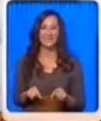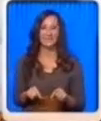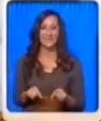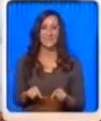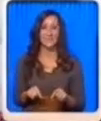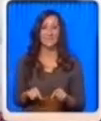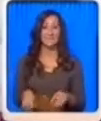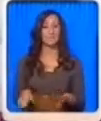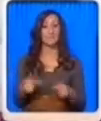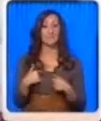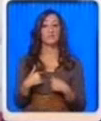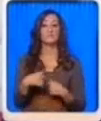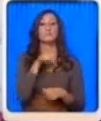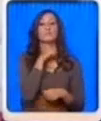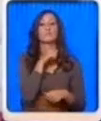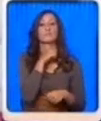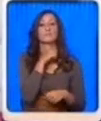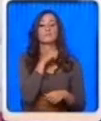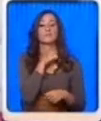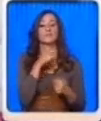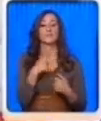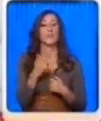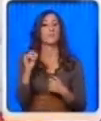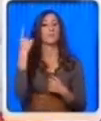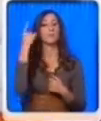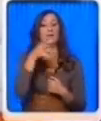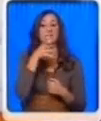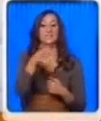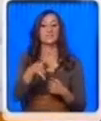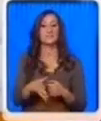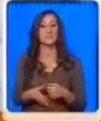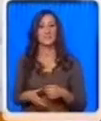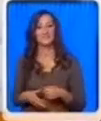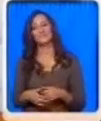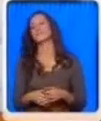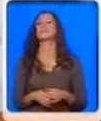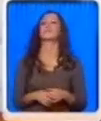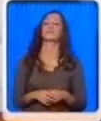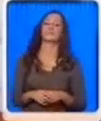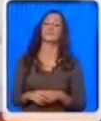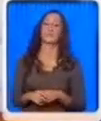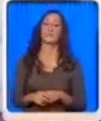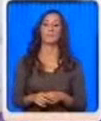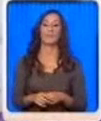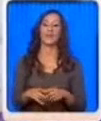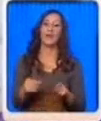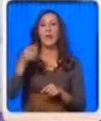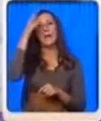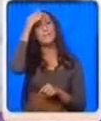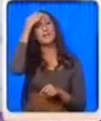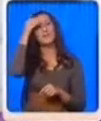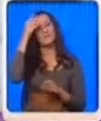Mas... Olha, não me faz diferença. Estou a brincar contigo, estou a provocar. Sou a primeira a dizer. Mas é uma